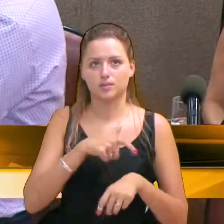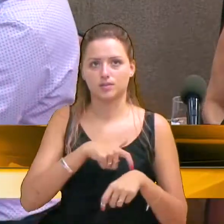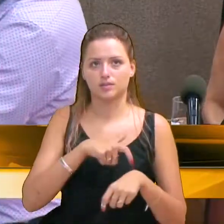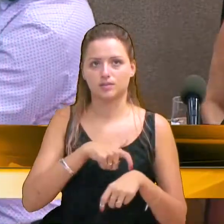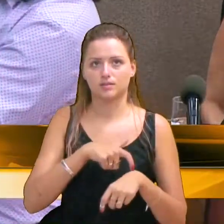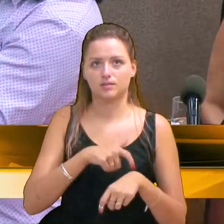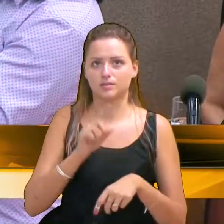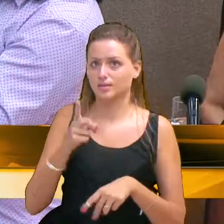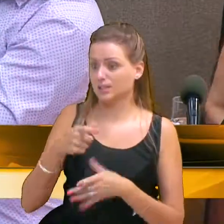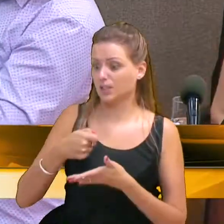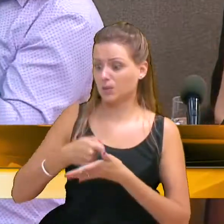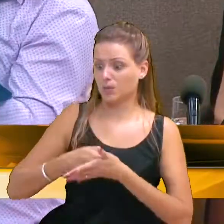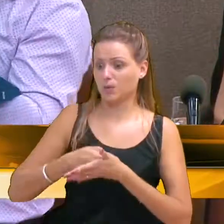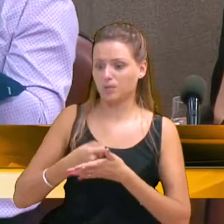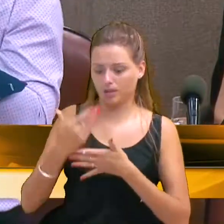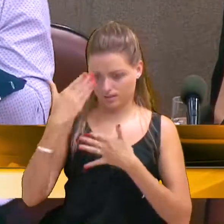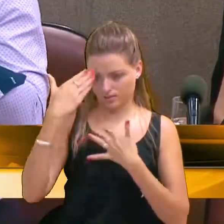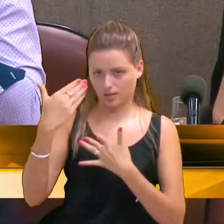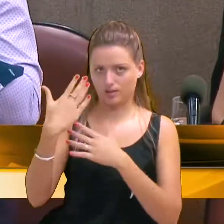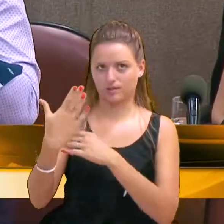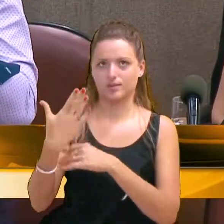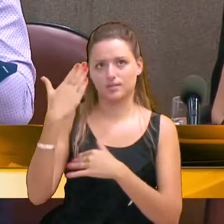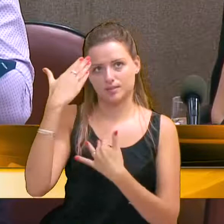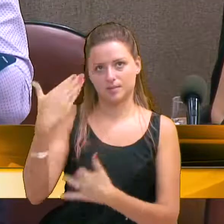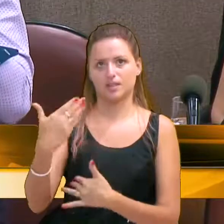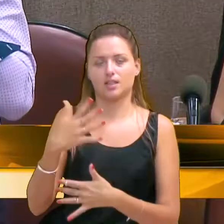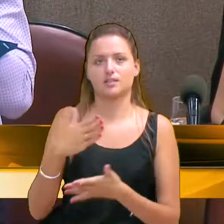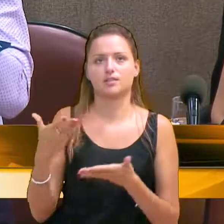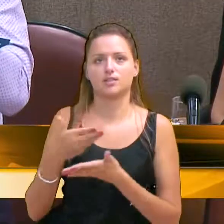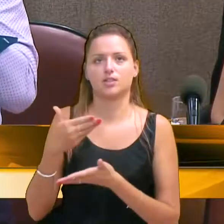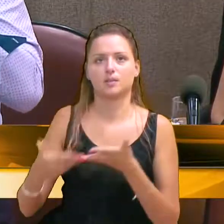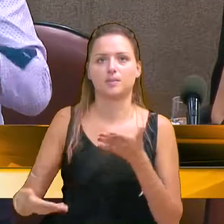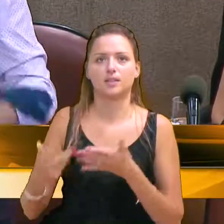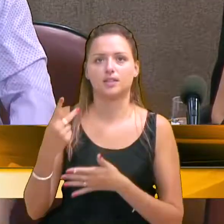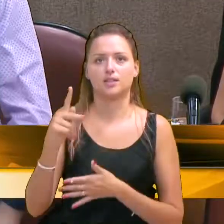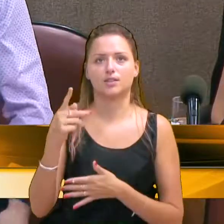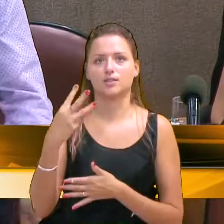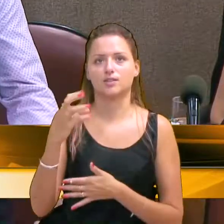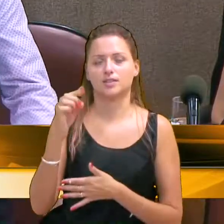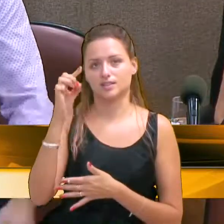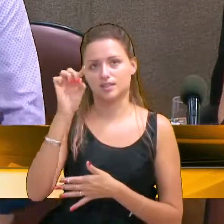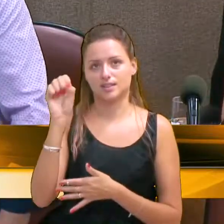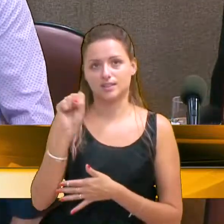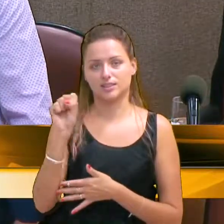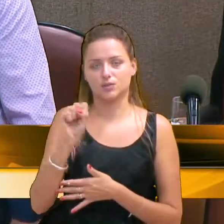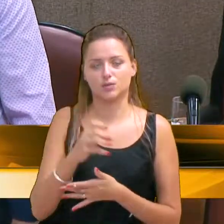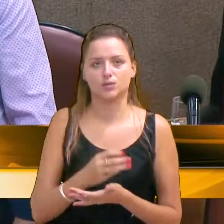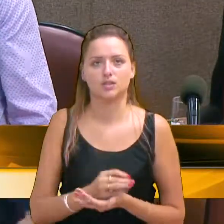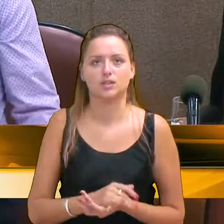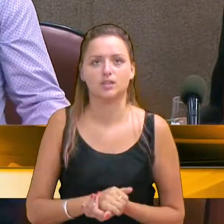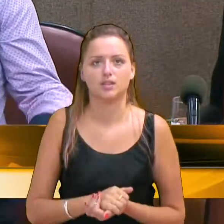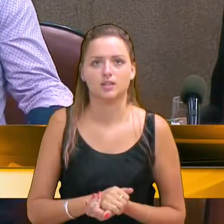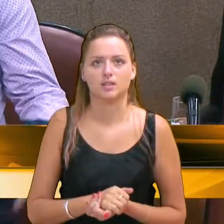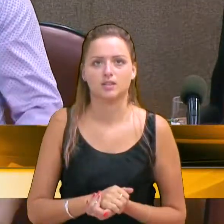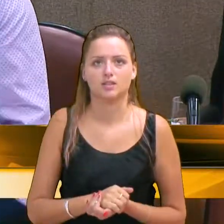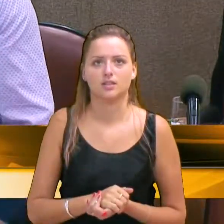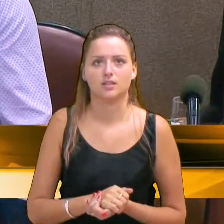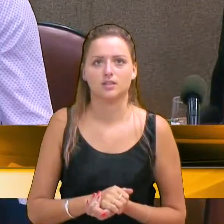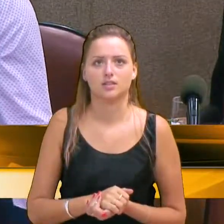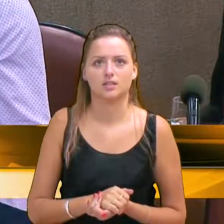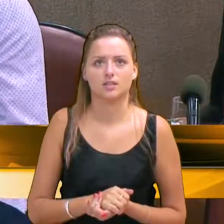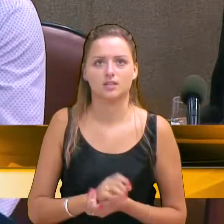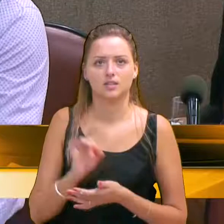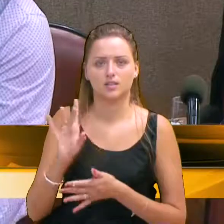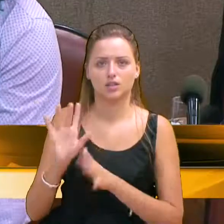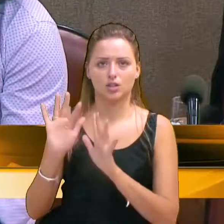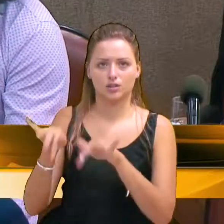sou obrigado a dar. Bom, obrigado. O senhor já perdeu os 30 segundos só nessa fala. Então, quero dizer... Só um minutinho, só para